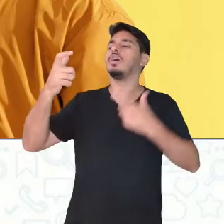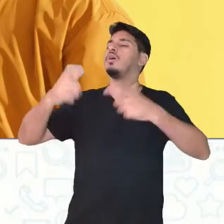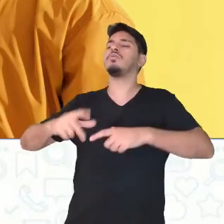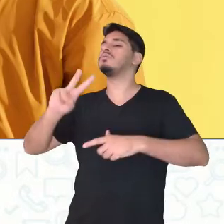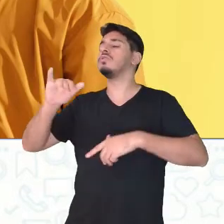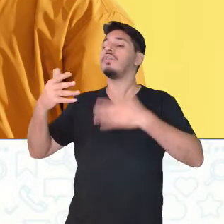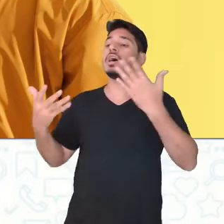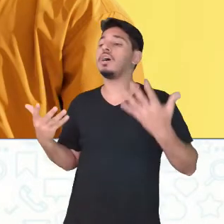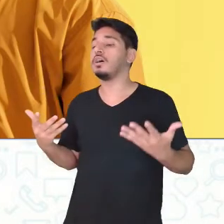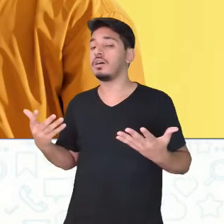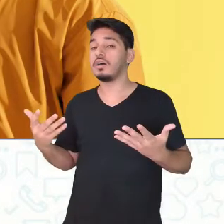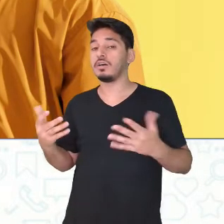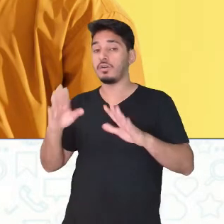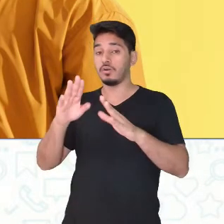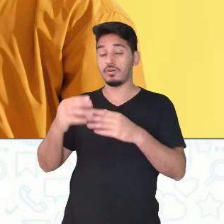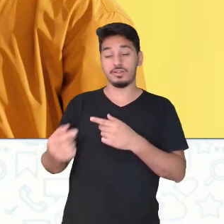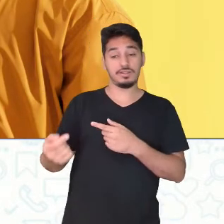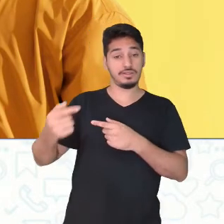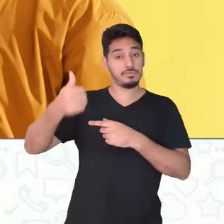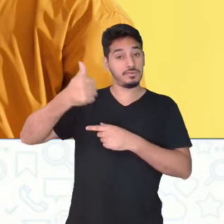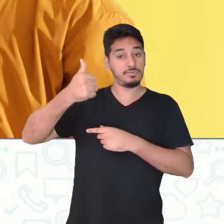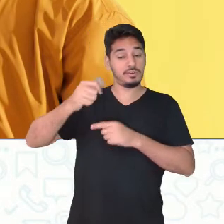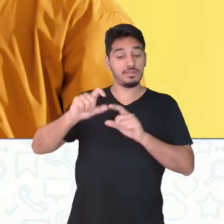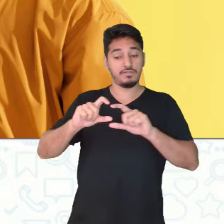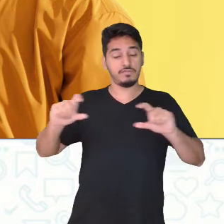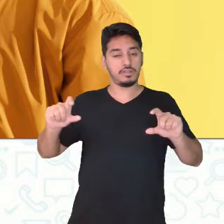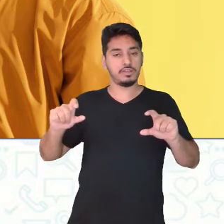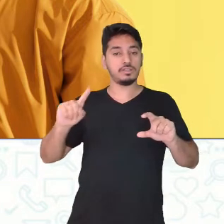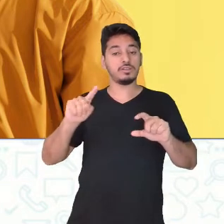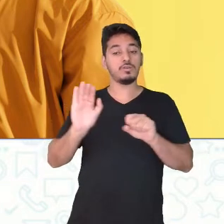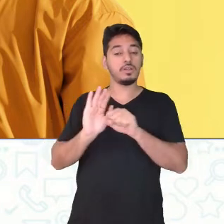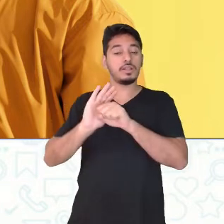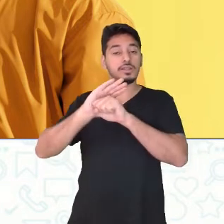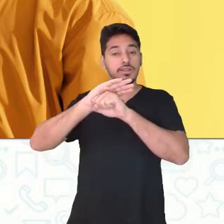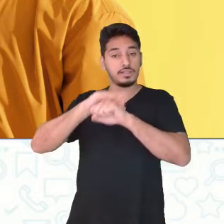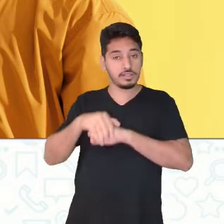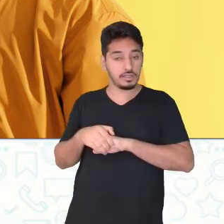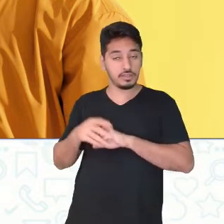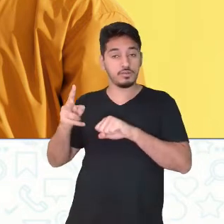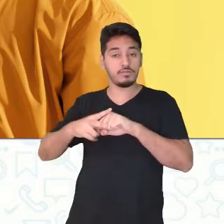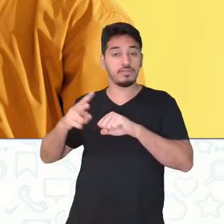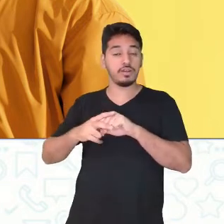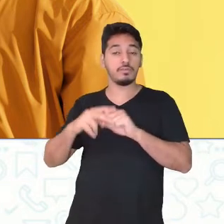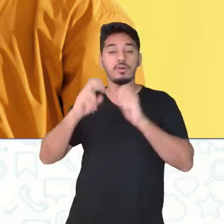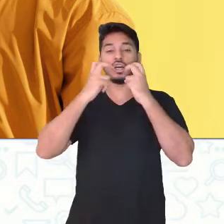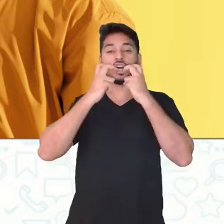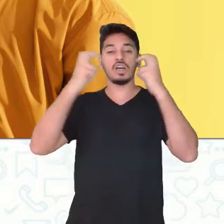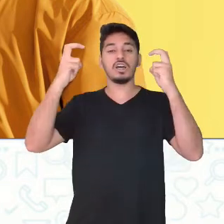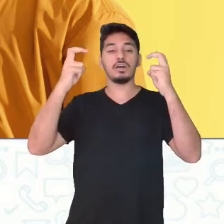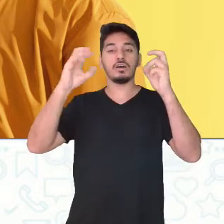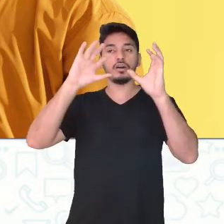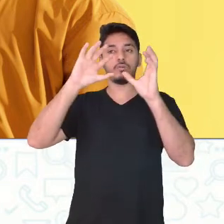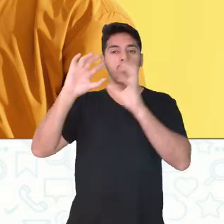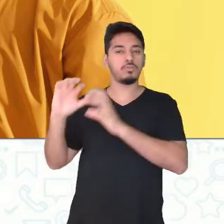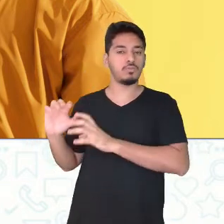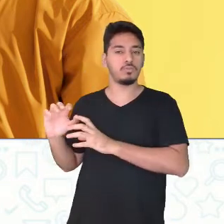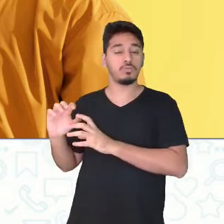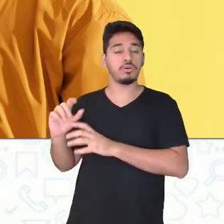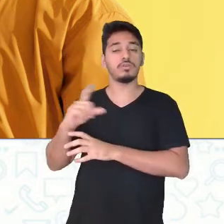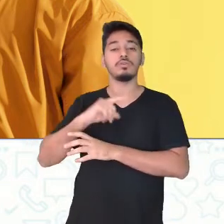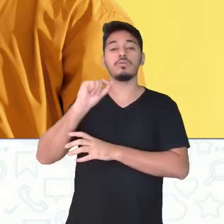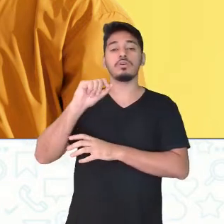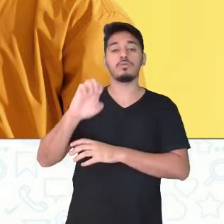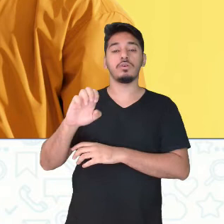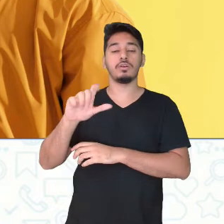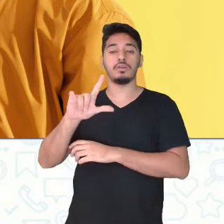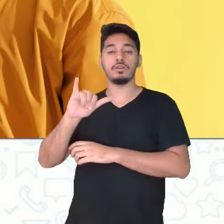você vai? Na primeira frase, eu omiti o verbo gritar. Então, quando eu faço isso, eu tenho uma